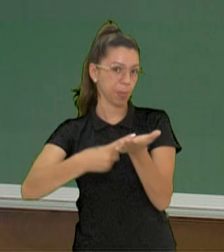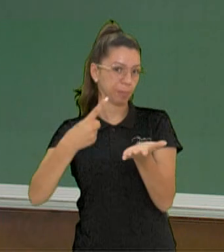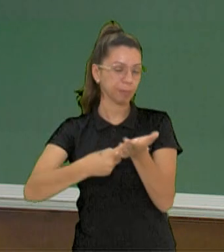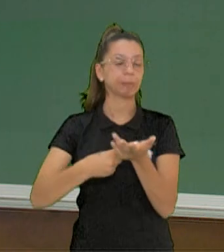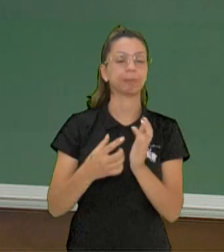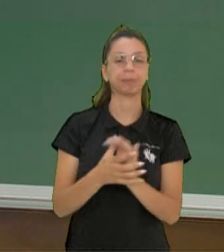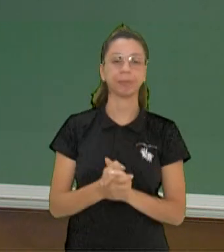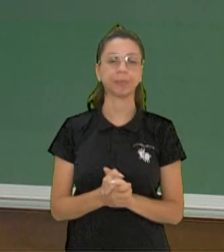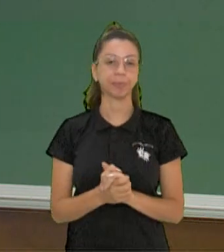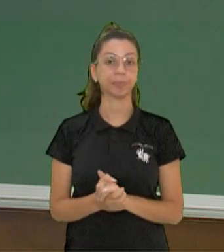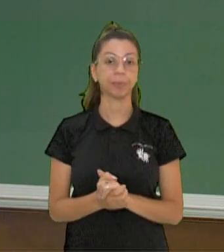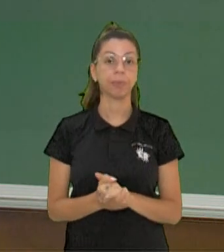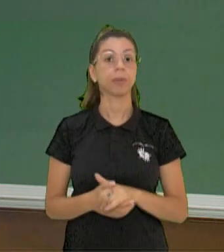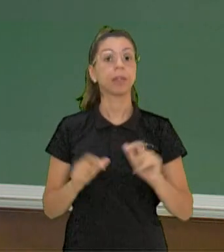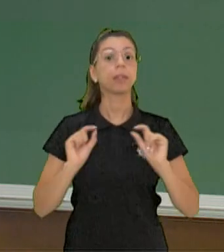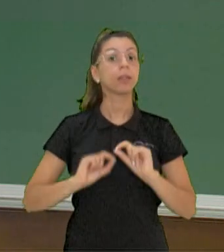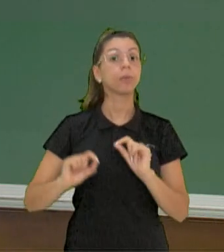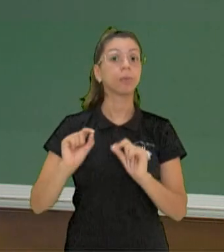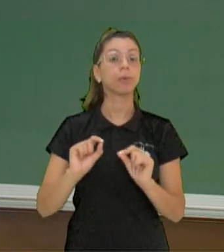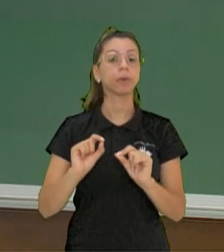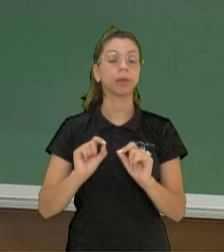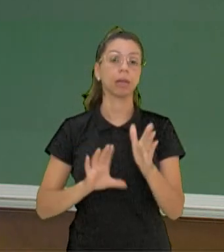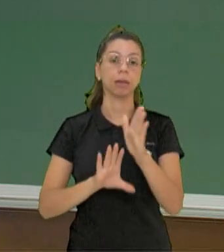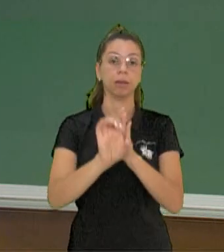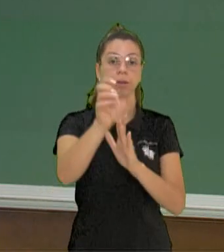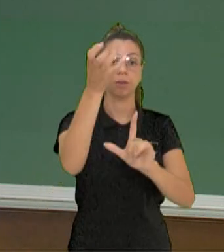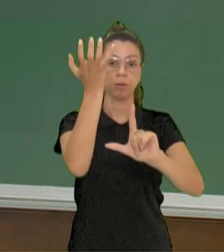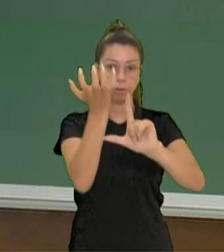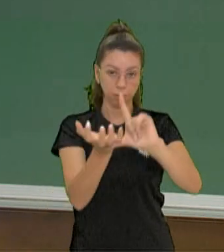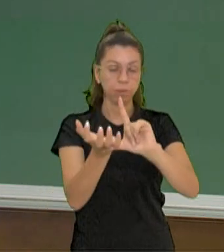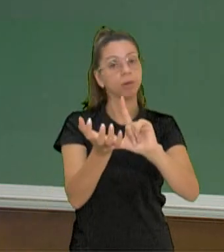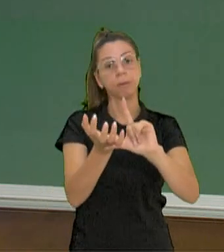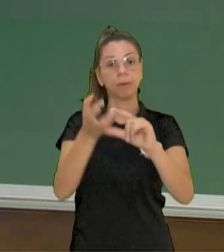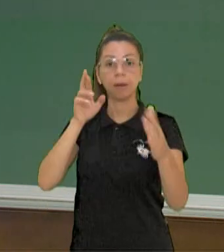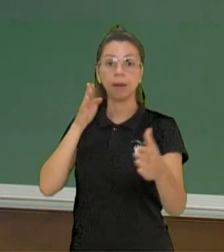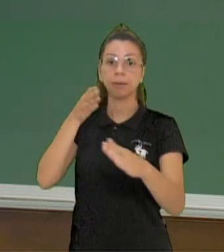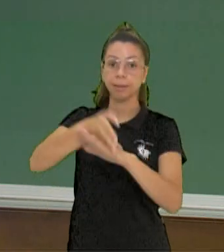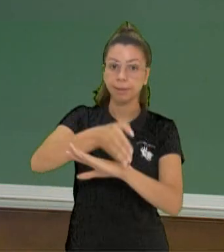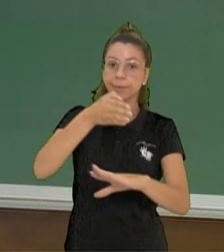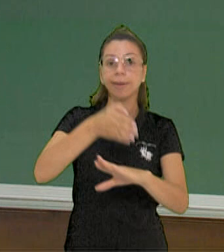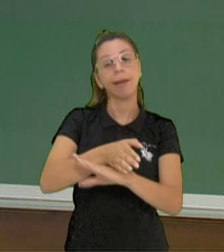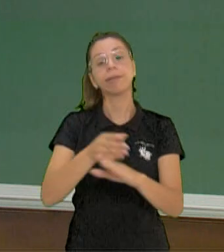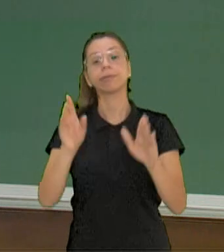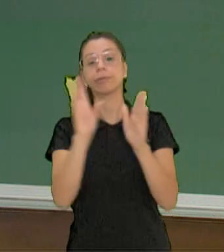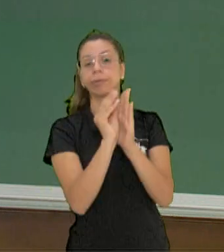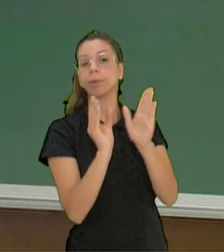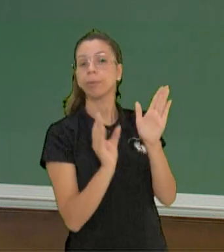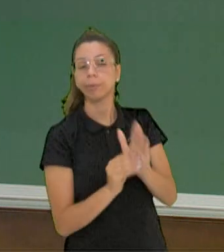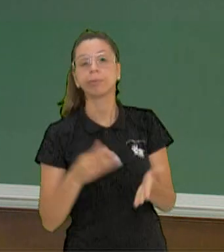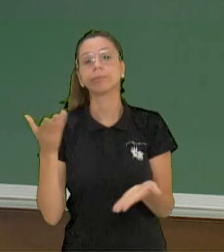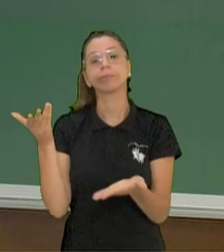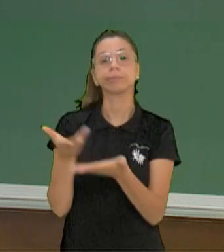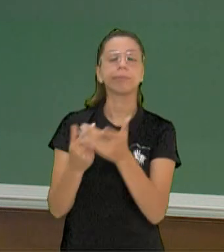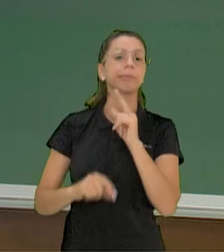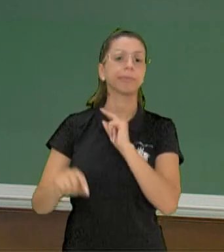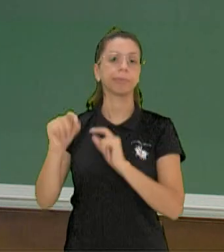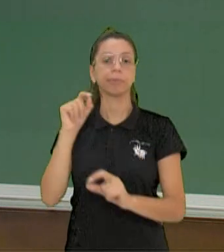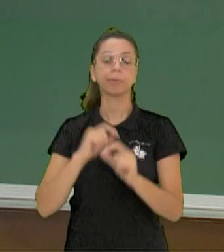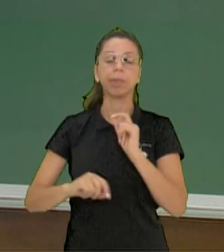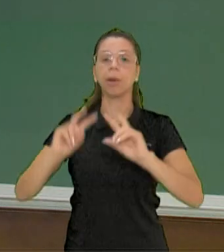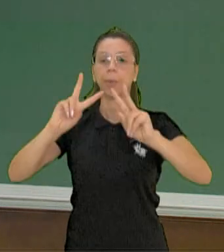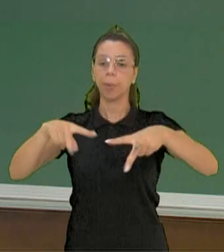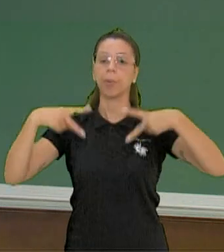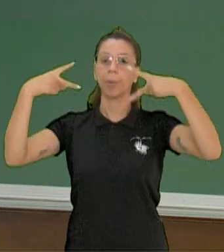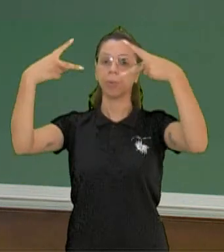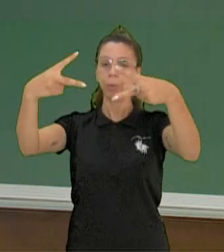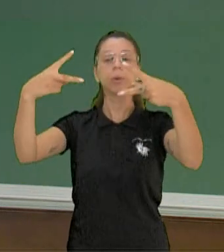combinados. Pessoal, Classroom, acesse o Classroom, acesse o conteúdo desta aula. Lá você tem os links